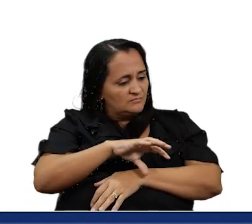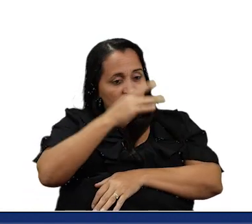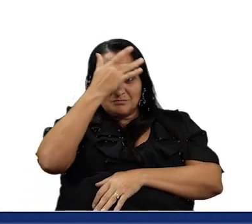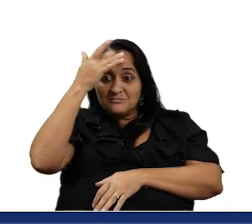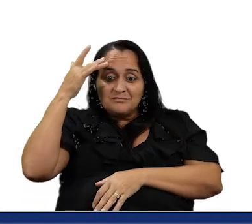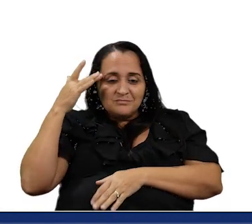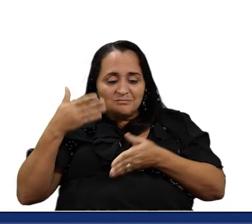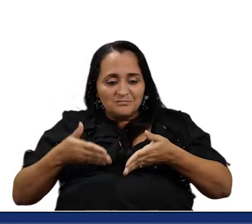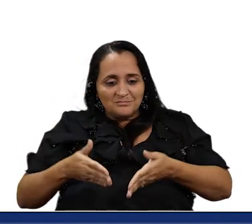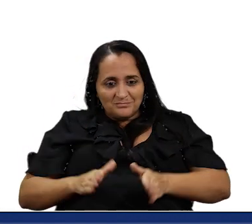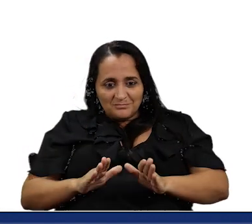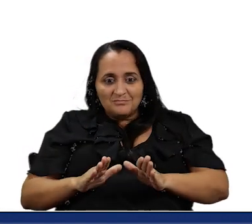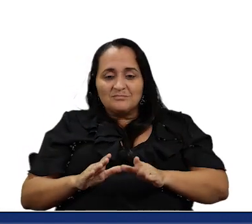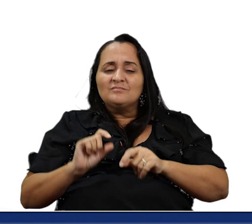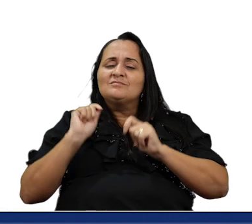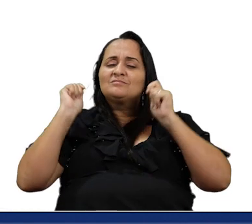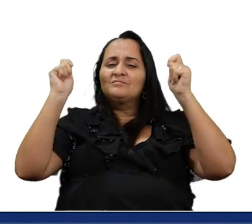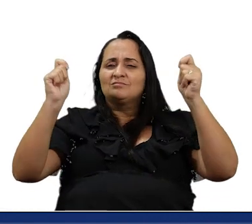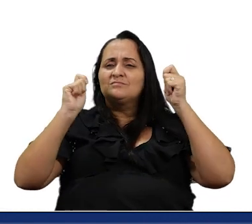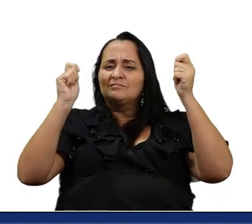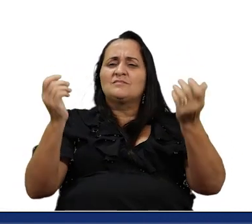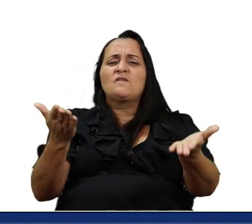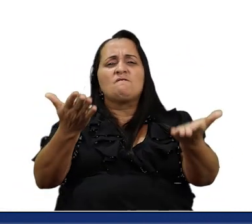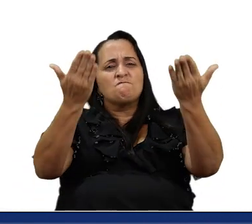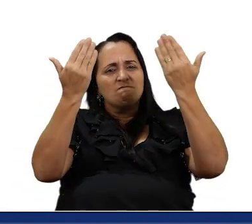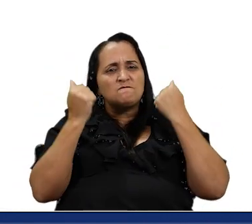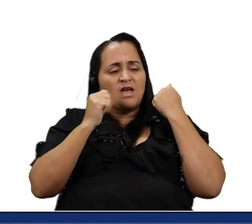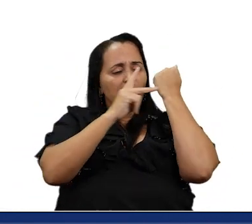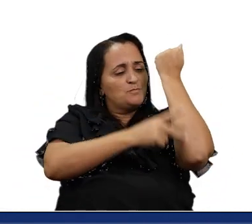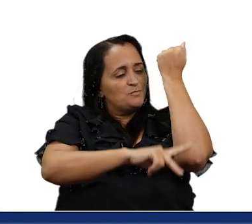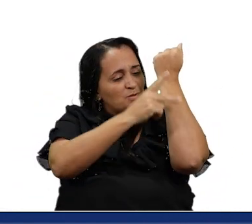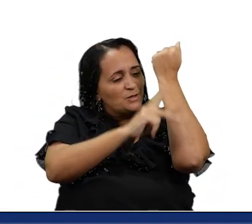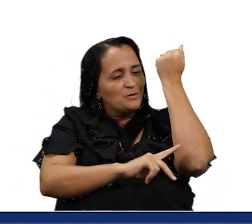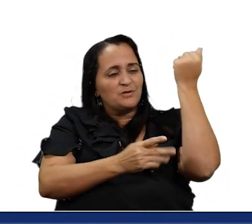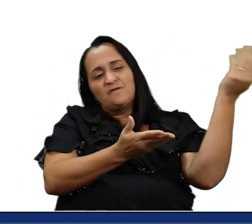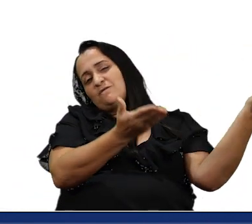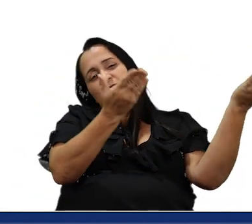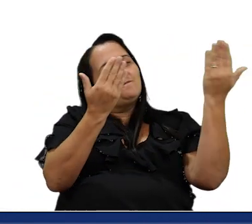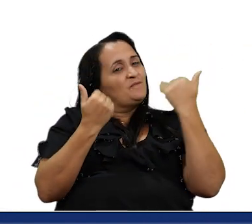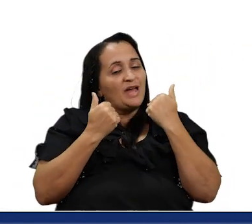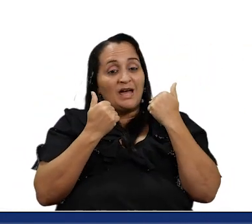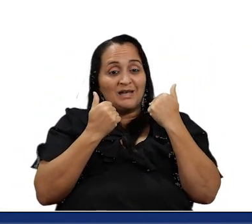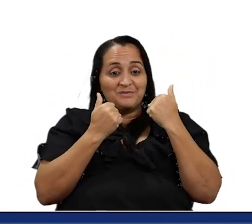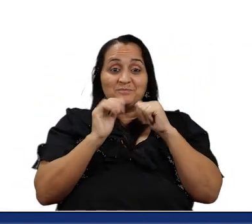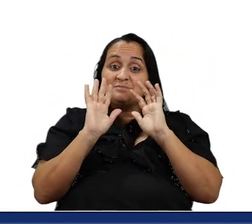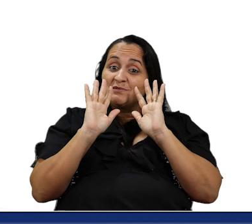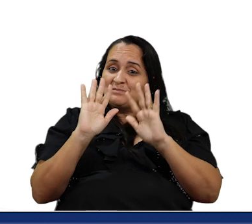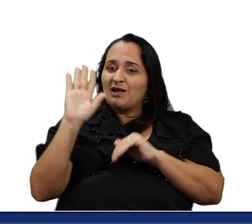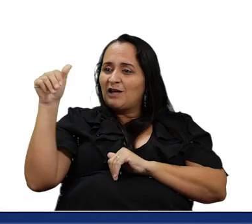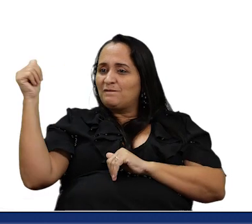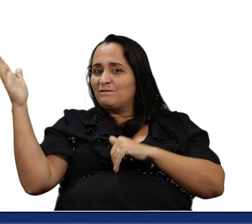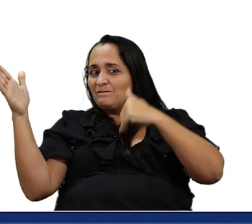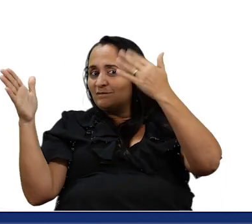de Salvador com a campanha Vem pro Centro. Fora da programação do Festival da Primavera,